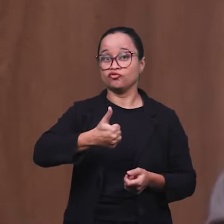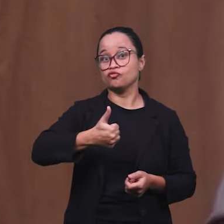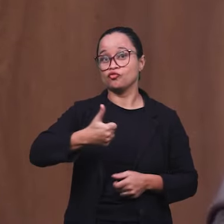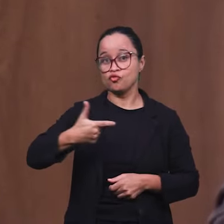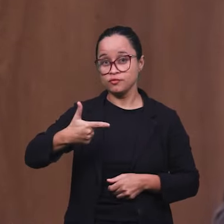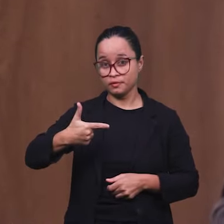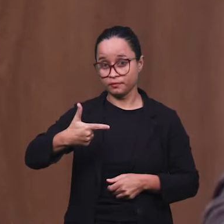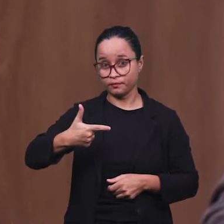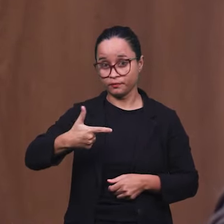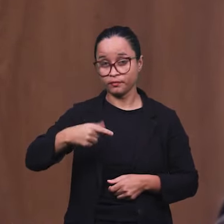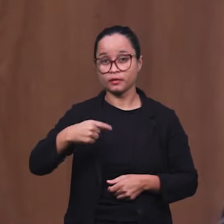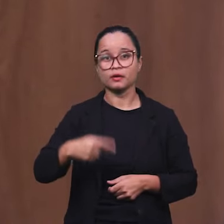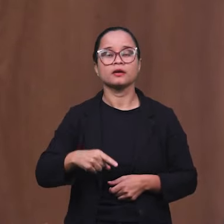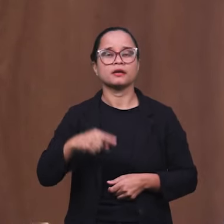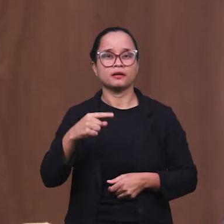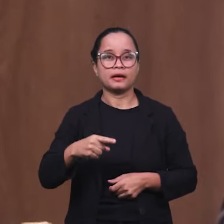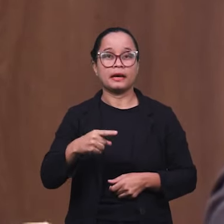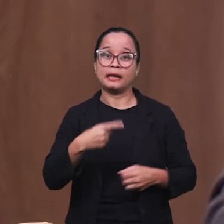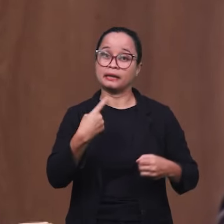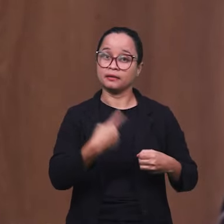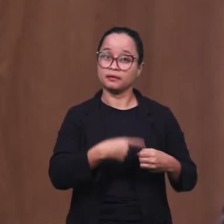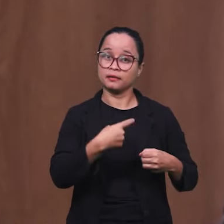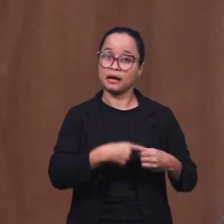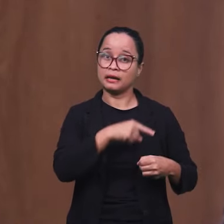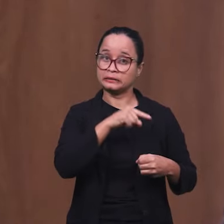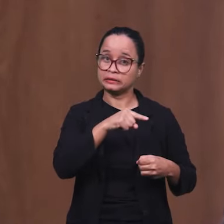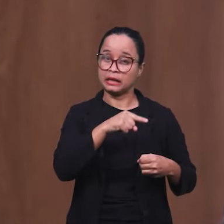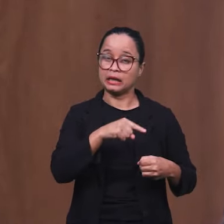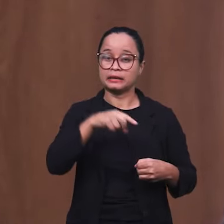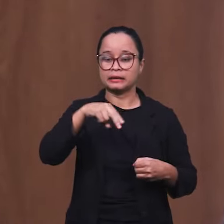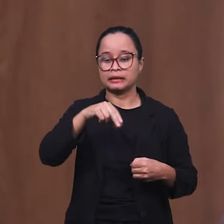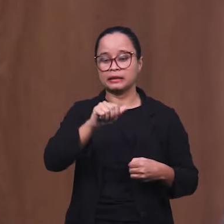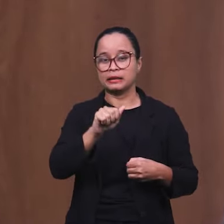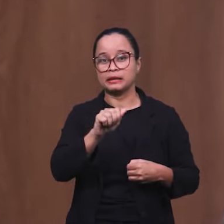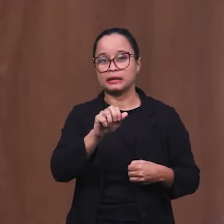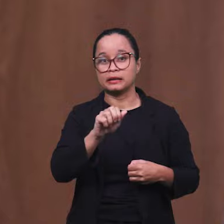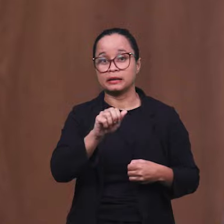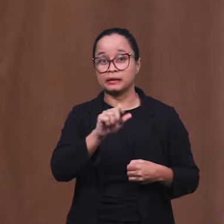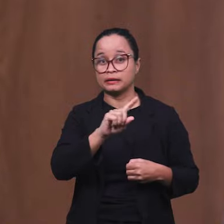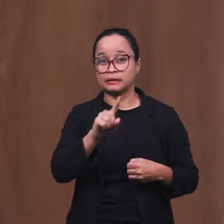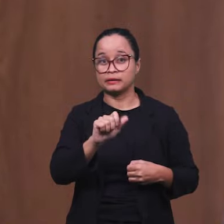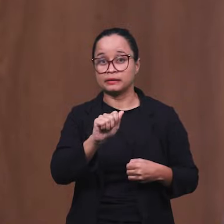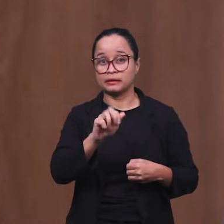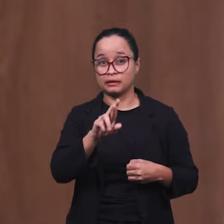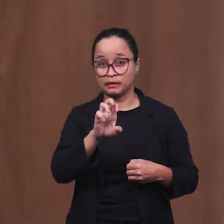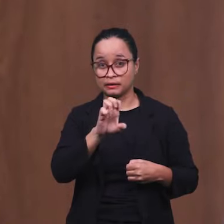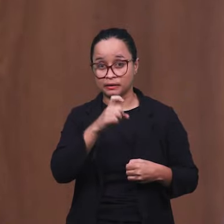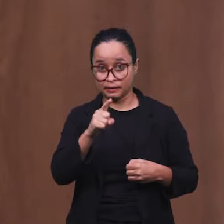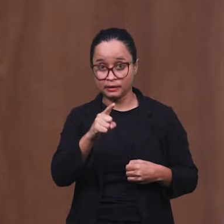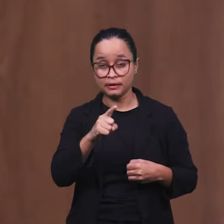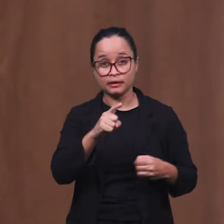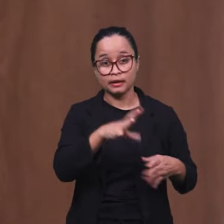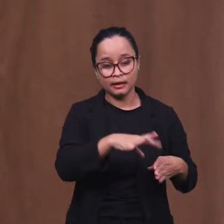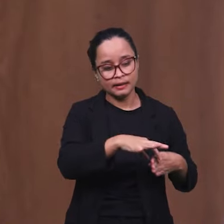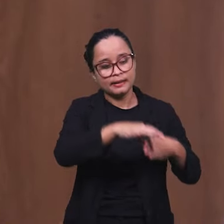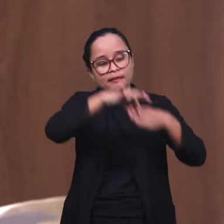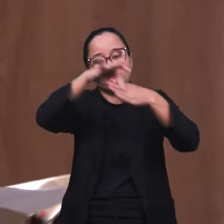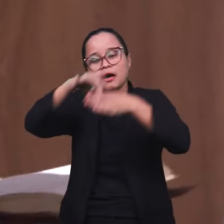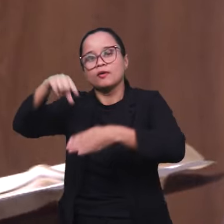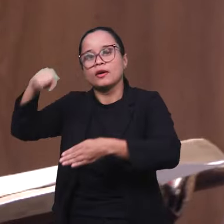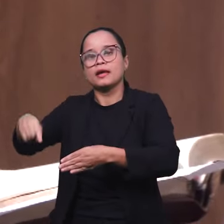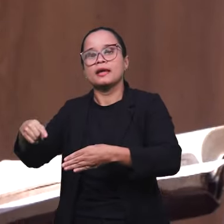Ele tinha 12 anos quando ele morava em Nazaré, levaram a Jerusalém no templo.